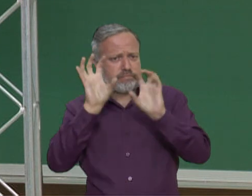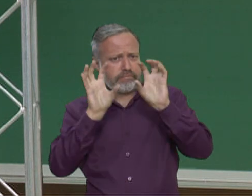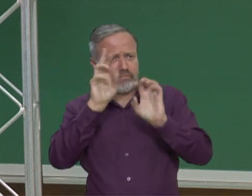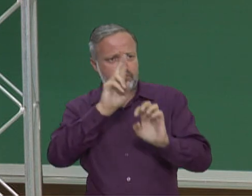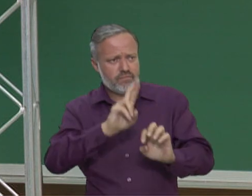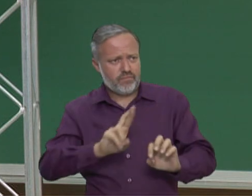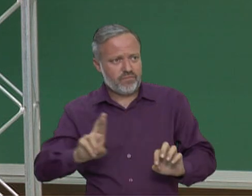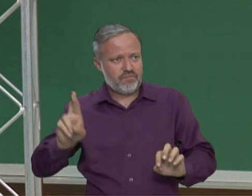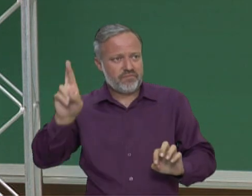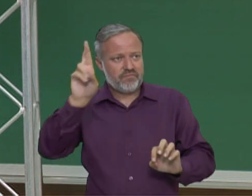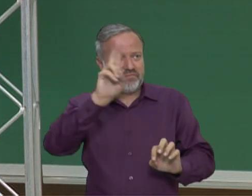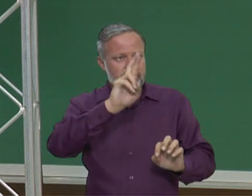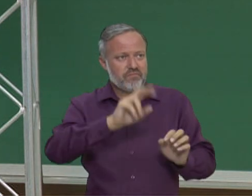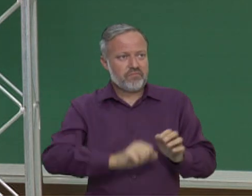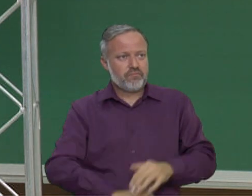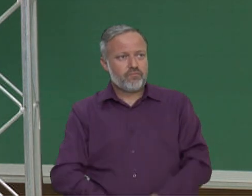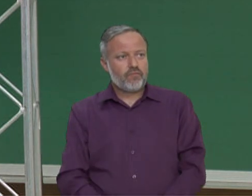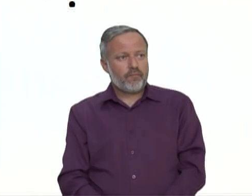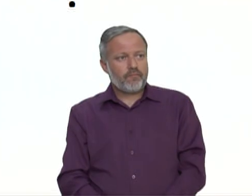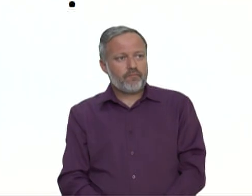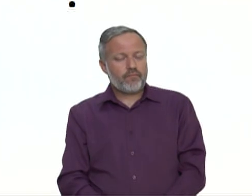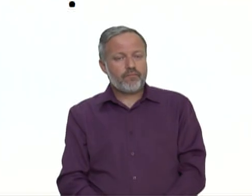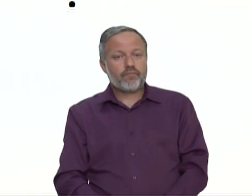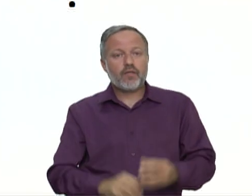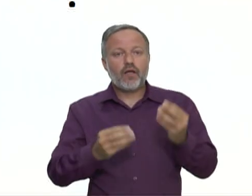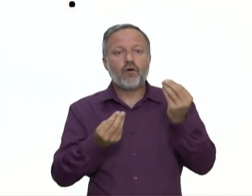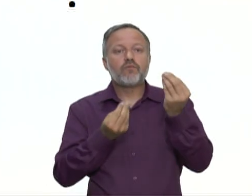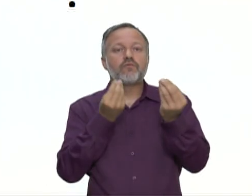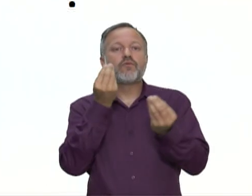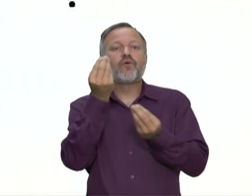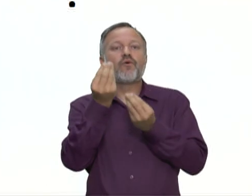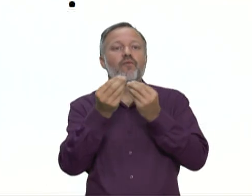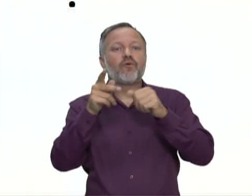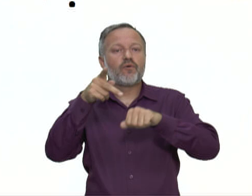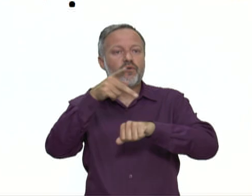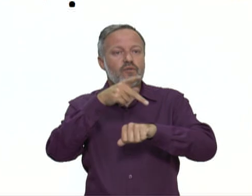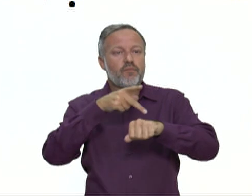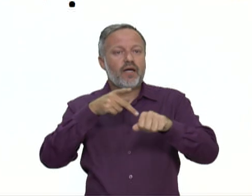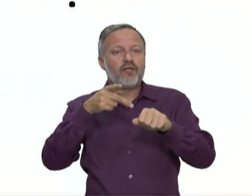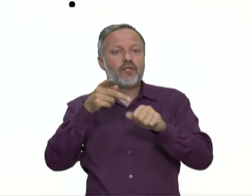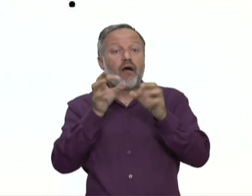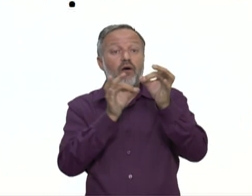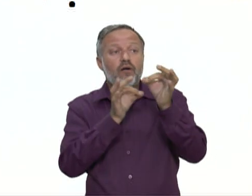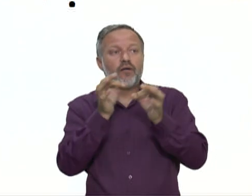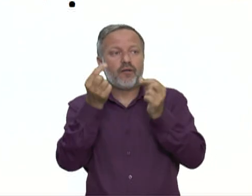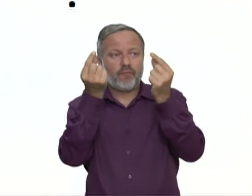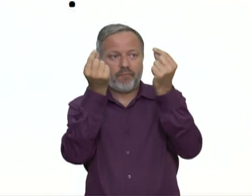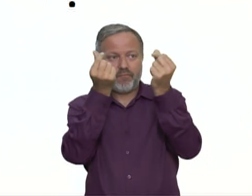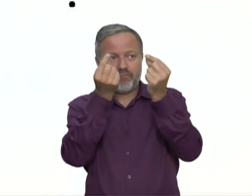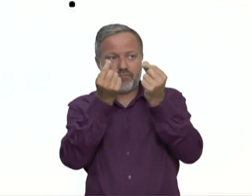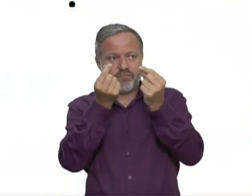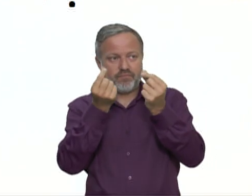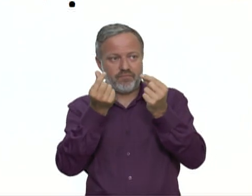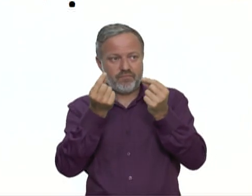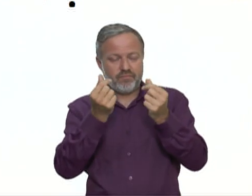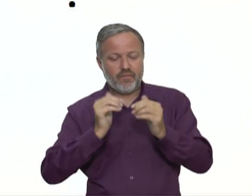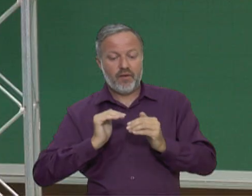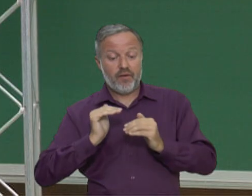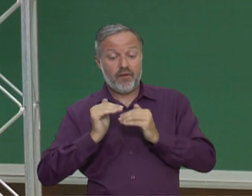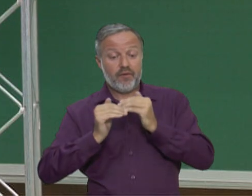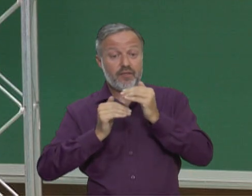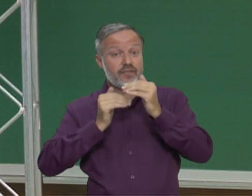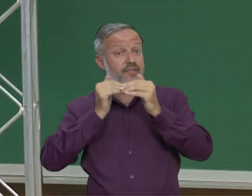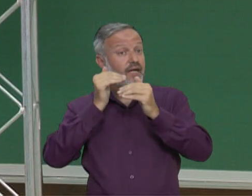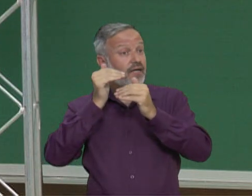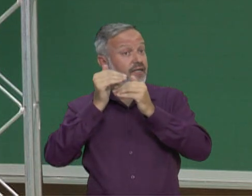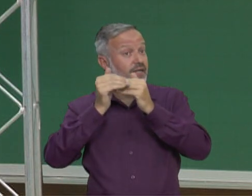tá? Vamos lá. Como os países se organizam economicamente? Então veja só, eu coloquei aqui estágios de produção.